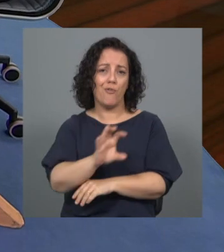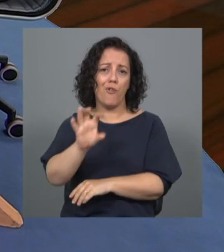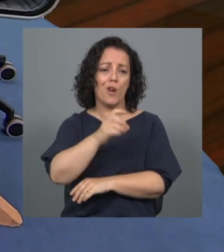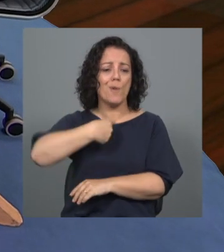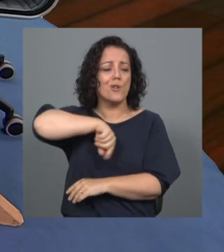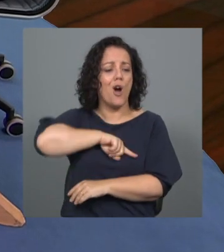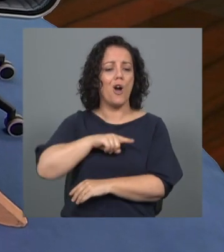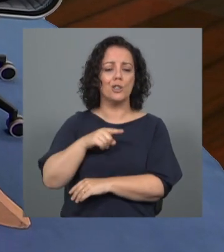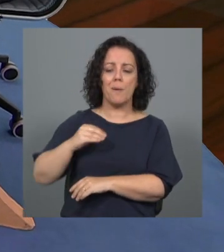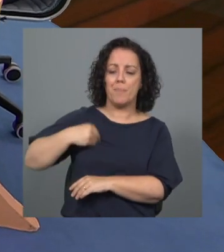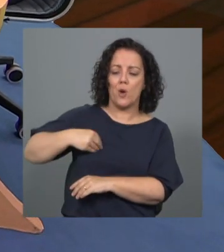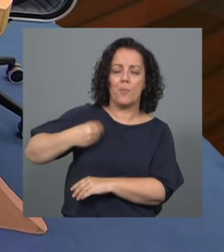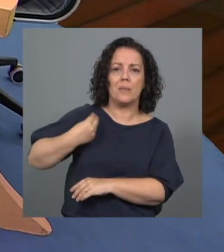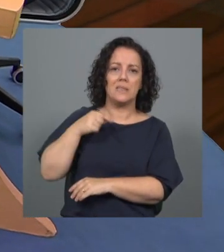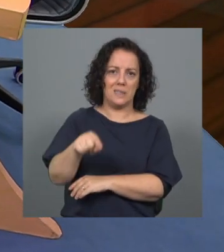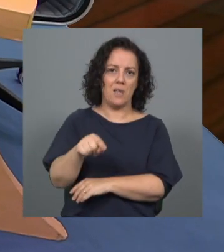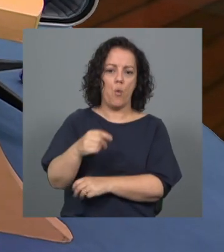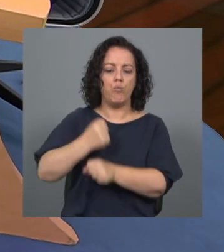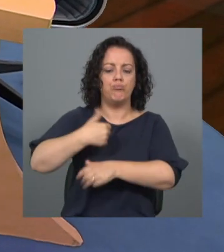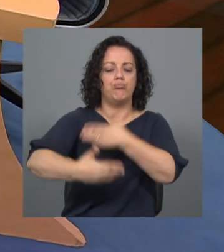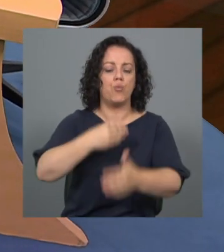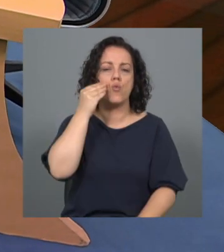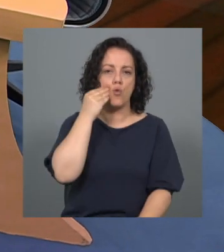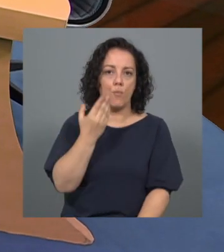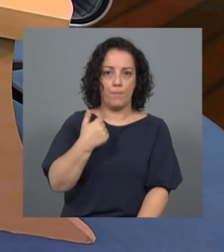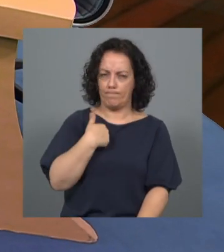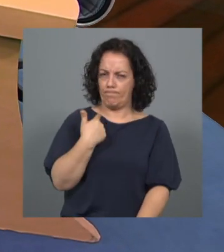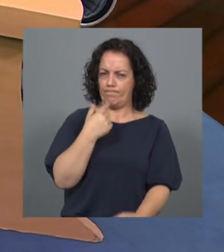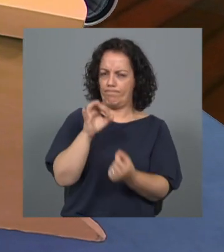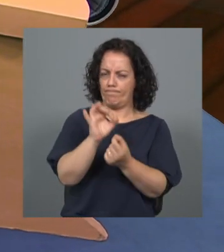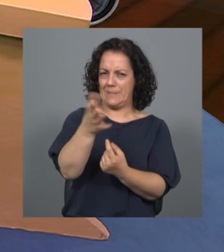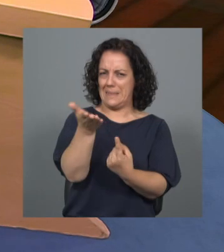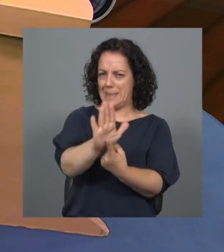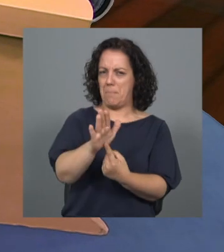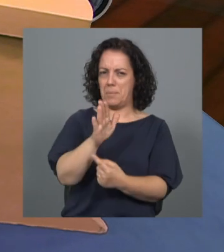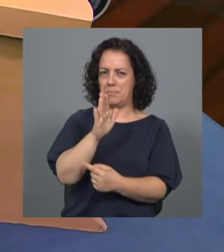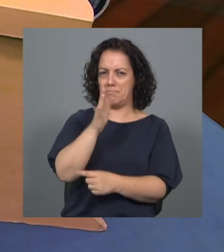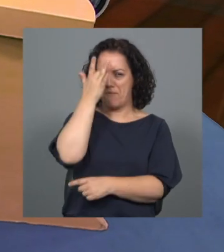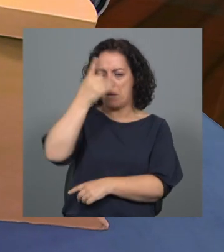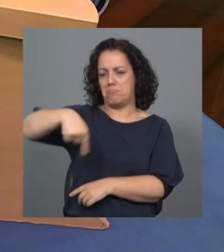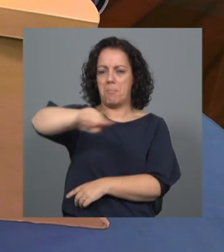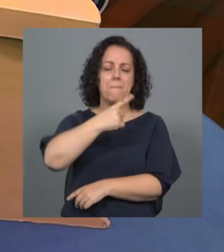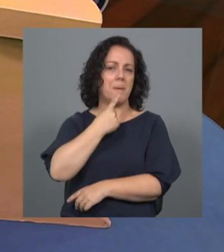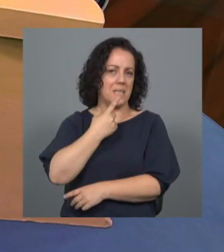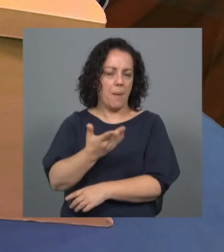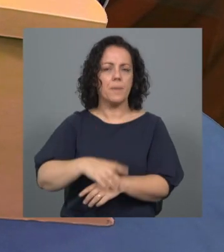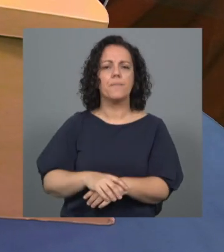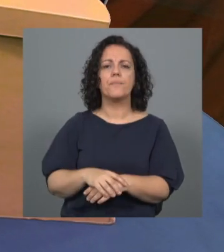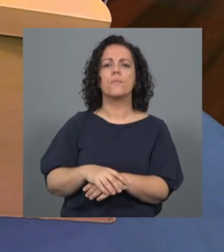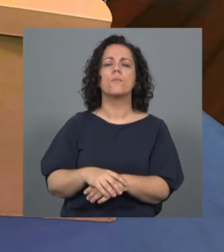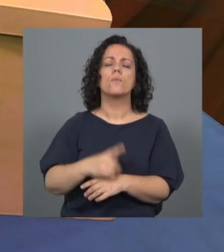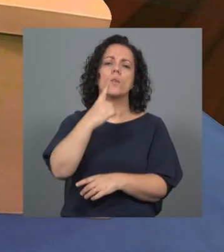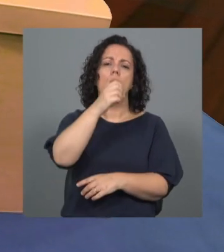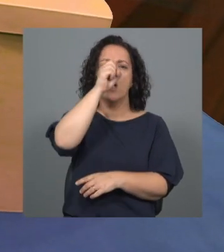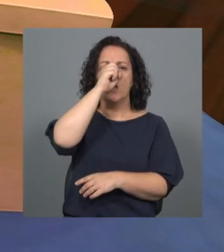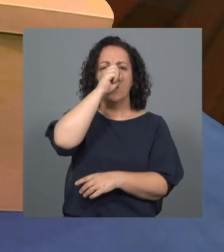e nos preocupamos com a forma como atuamos. Porque dou aqui um exemplo prático, toda a gente poderá entender que é uma plantação, uma reflorestação,